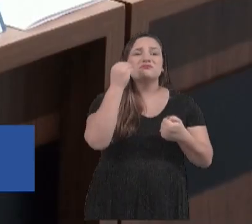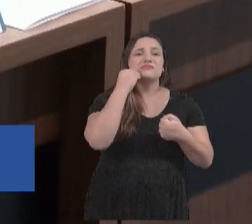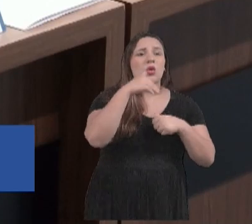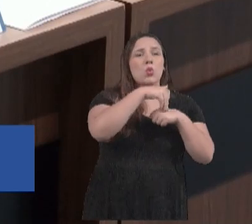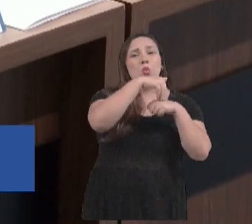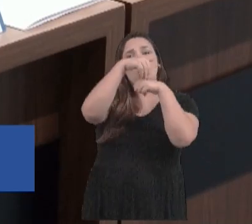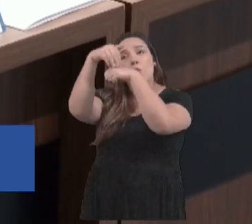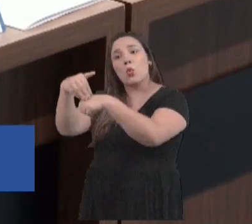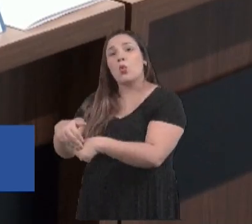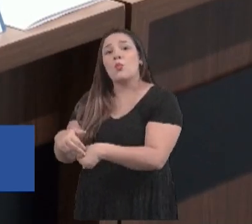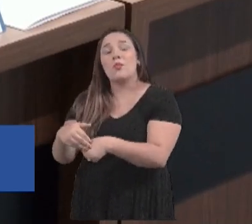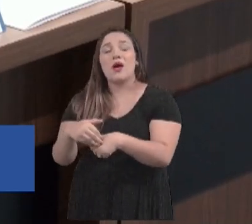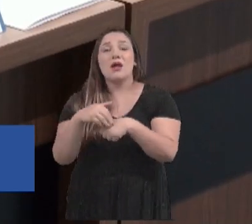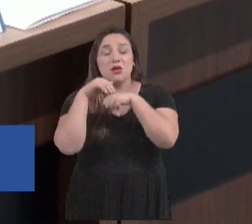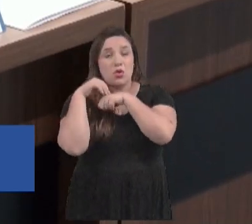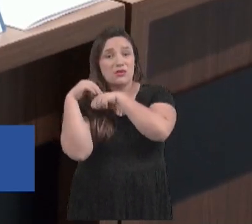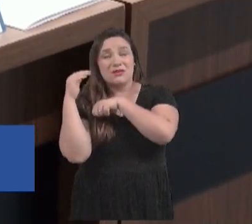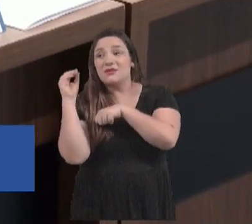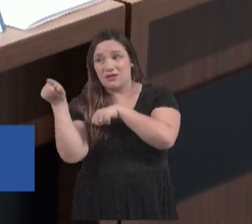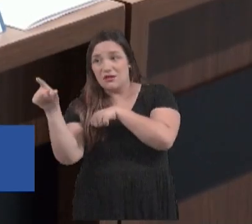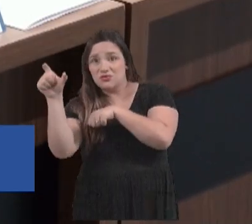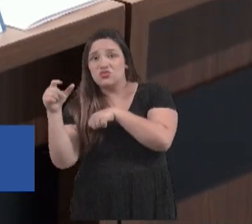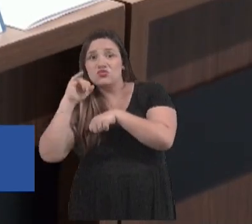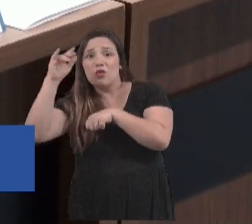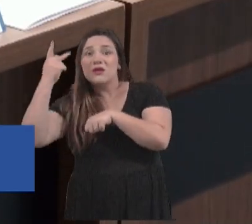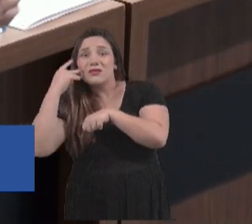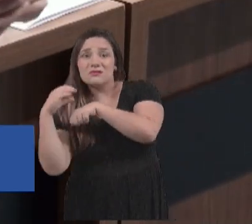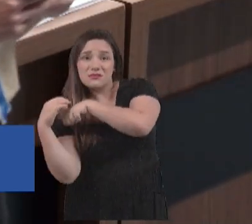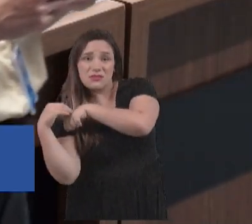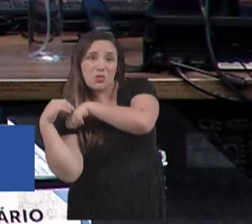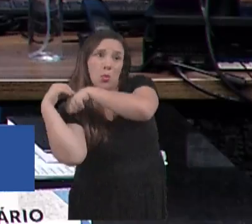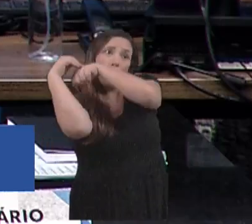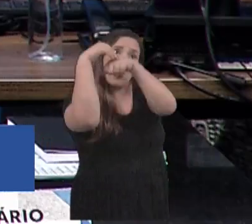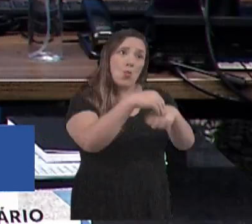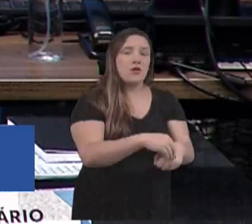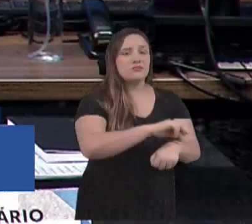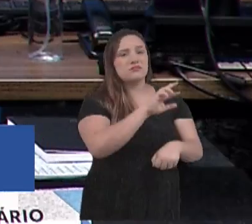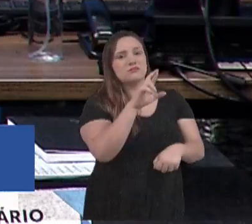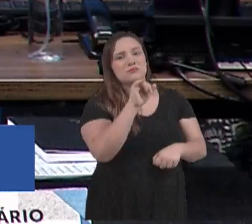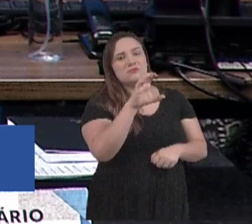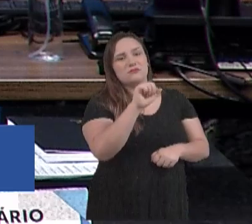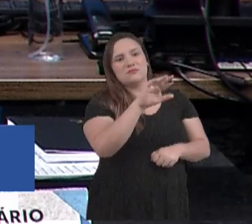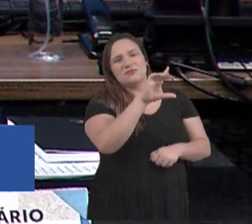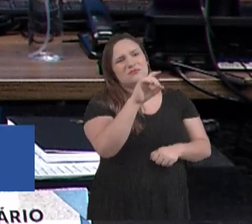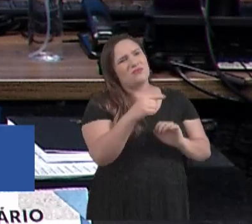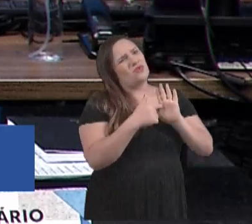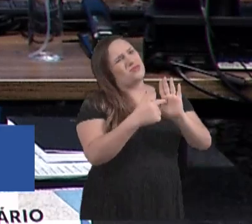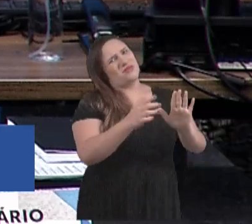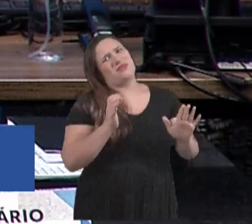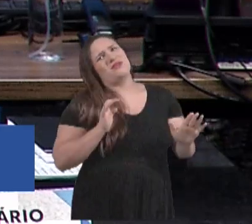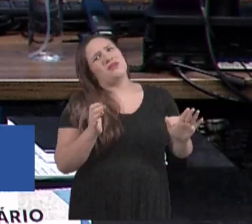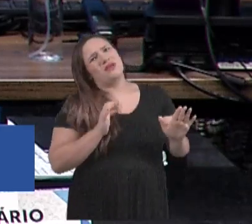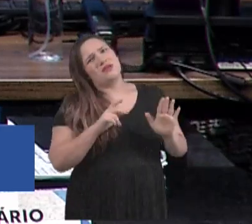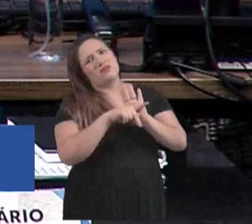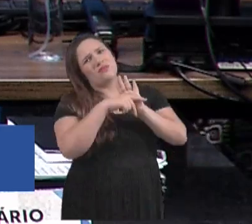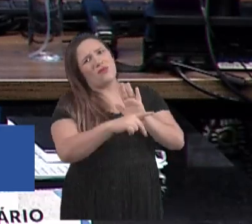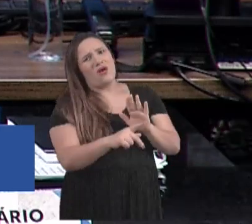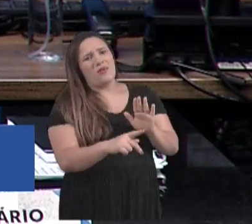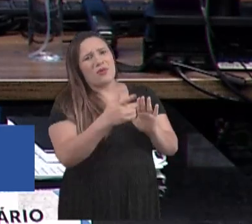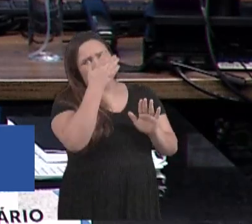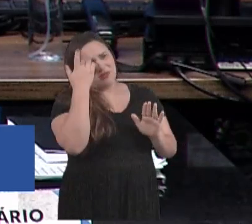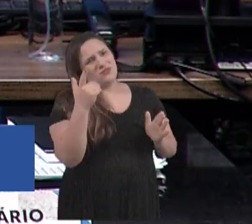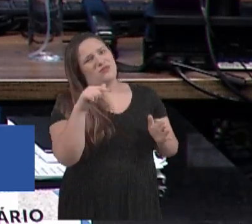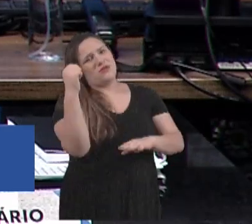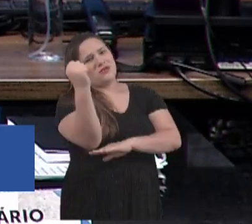criminalizar o presidente da CACEMES. O que ele fez hoje, expondo ali o patrimônio pessoal dele, é